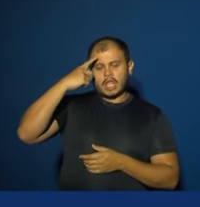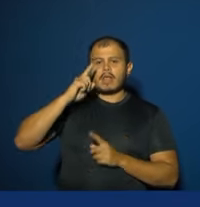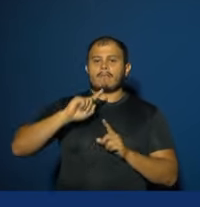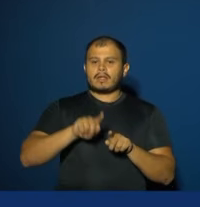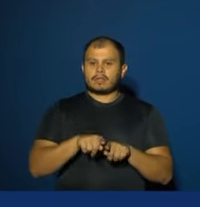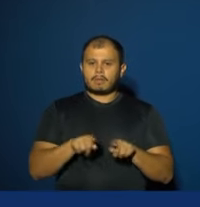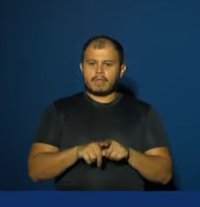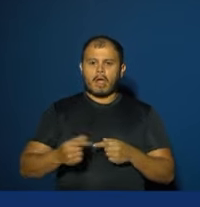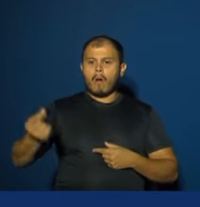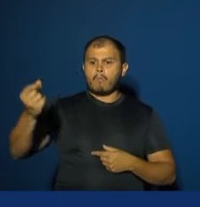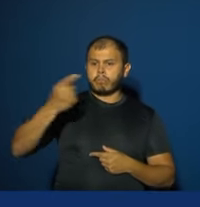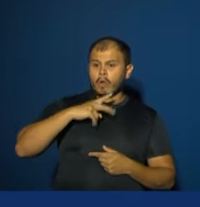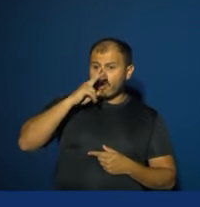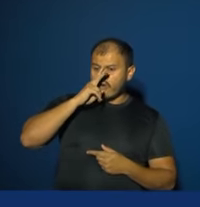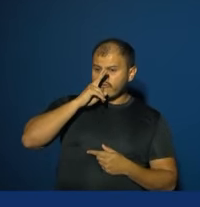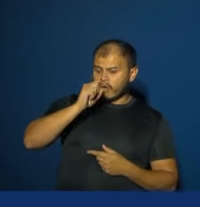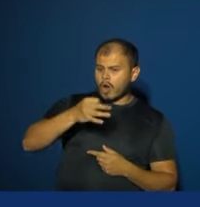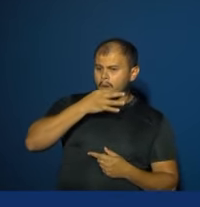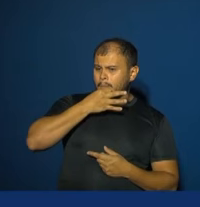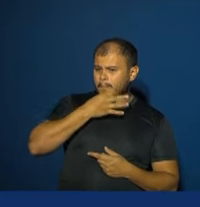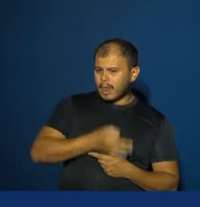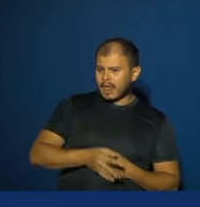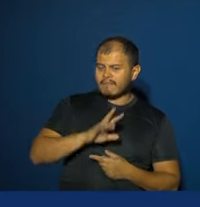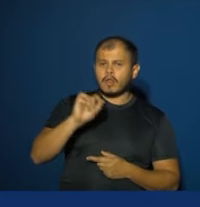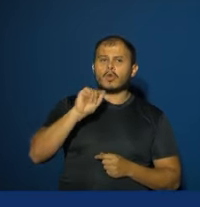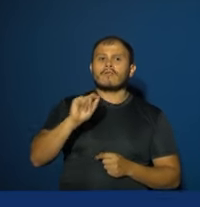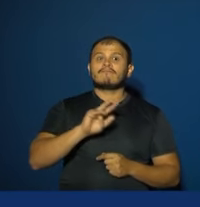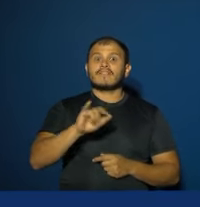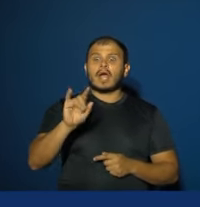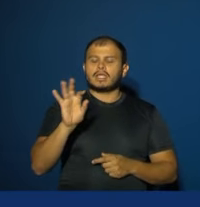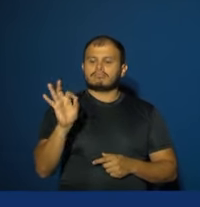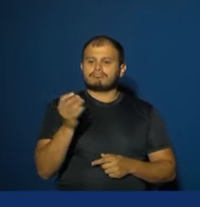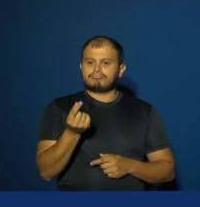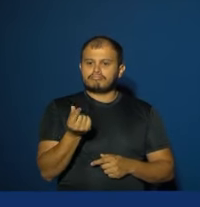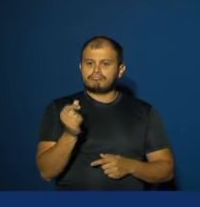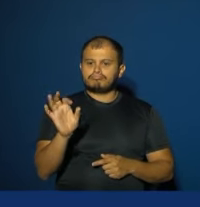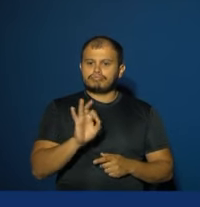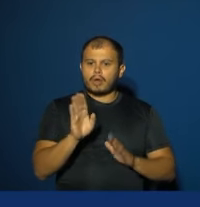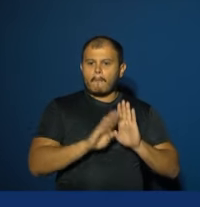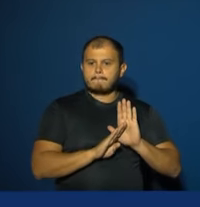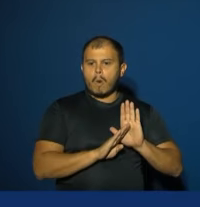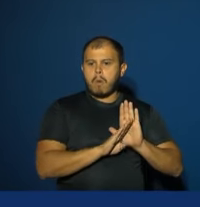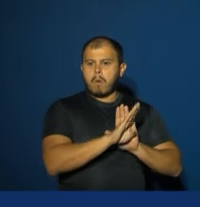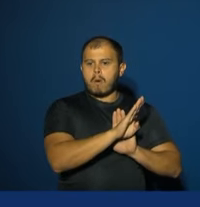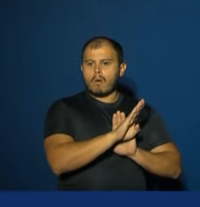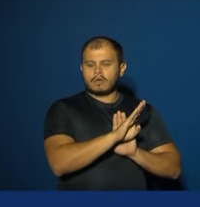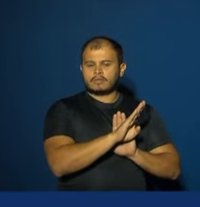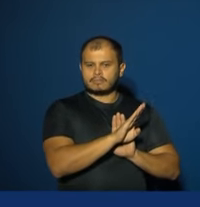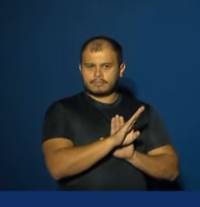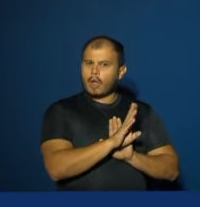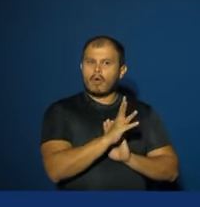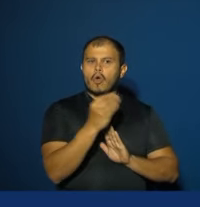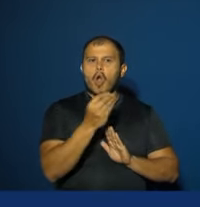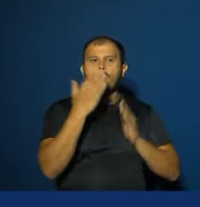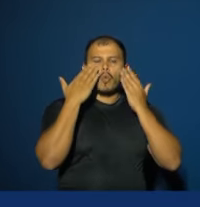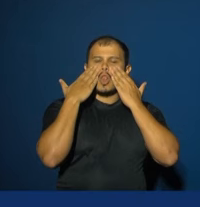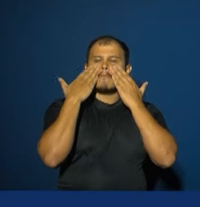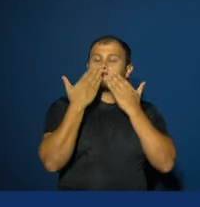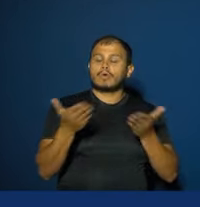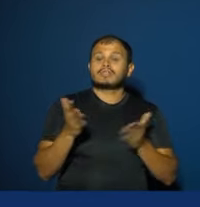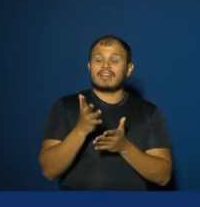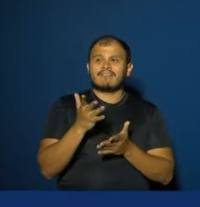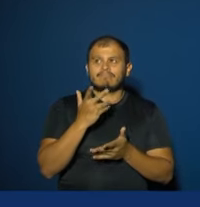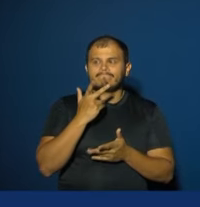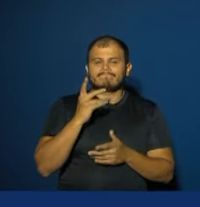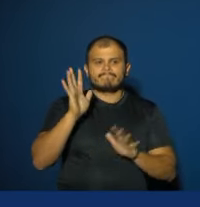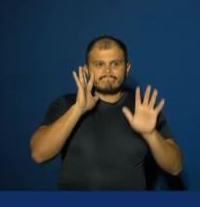crítica muito forte foi a tarifa vai subir tá certo Quer dizer então como é que você demonstra que na